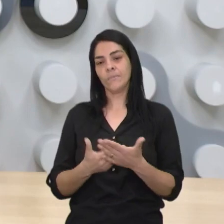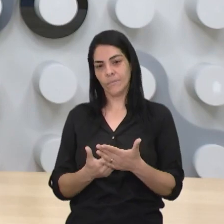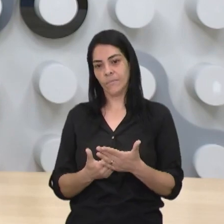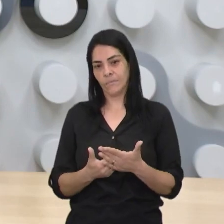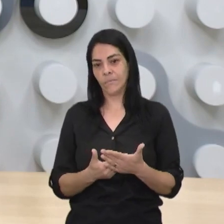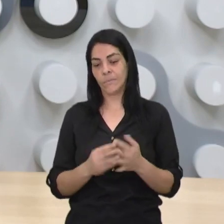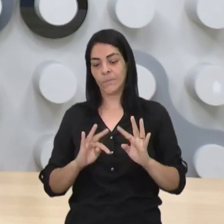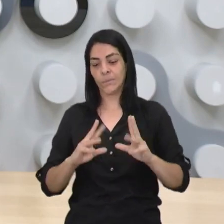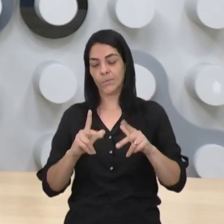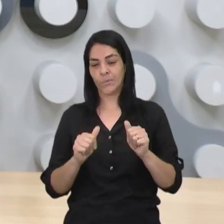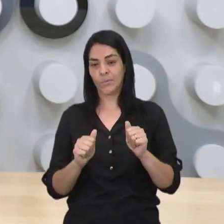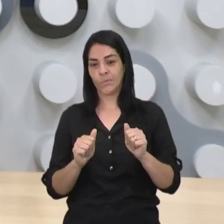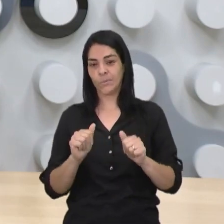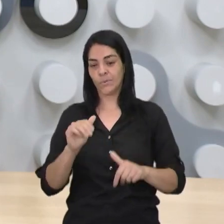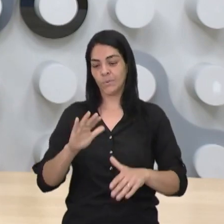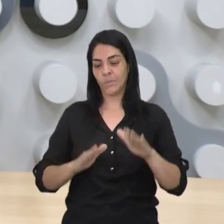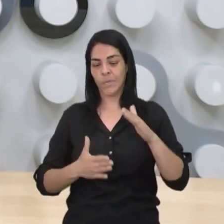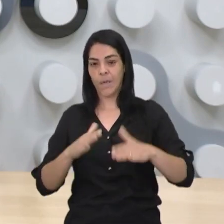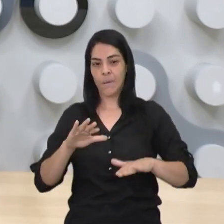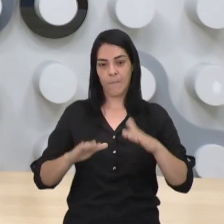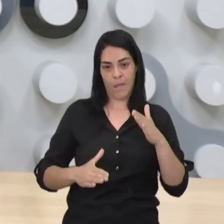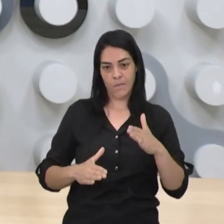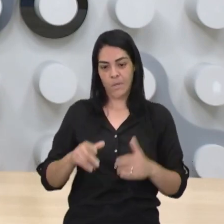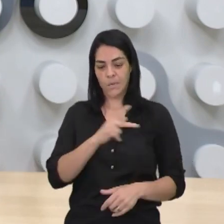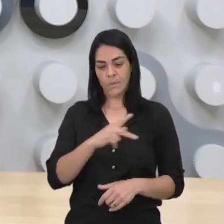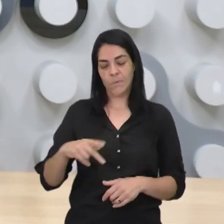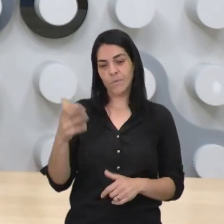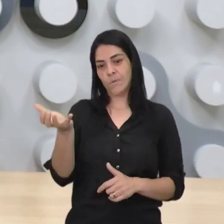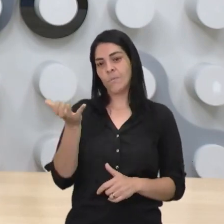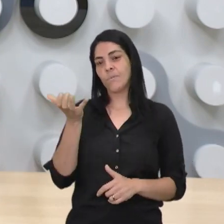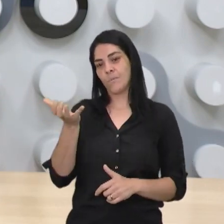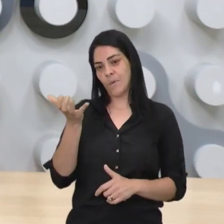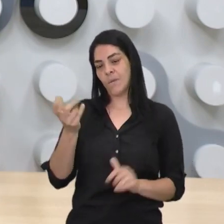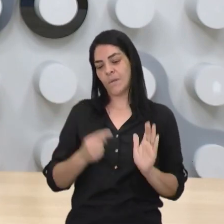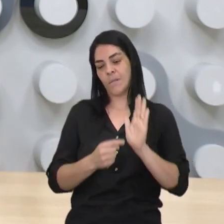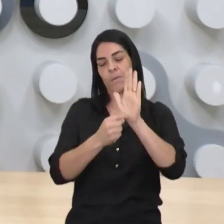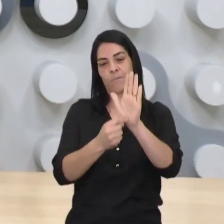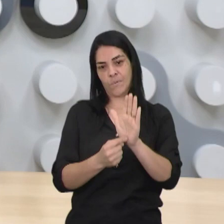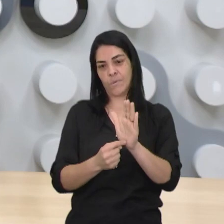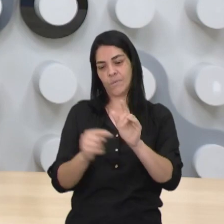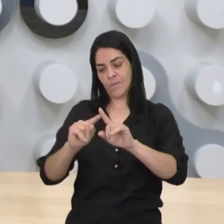Tudo depende do que o professor vai querer abordar com vocês na sala.